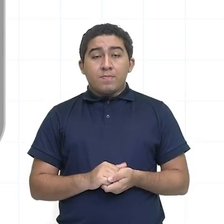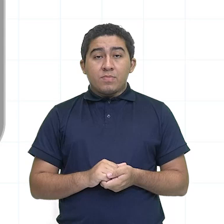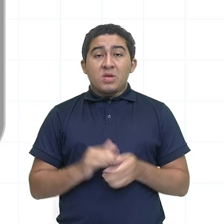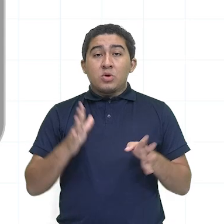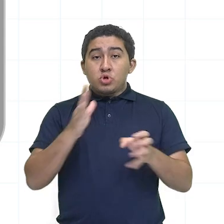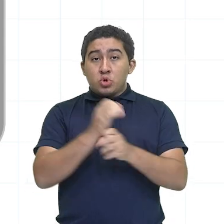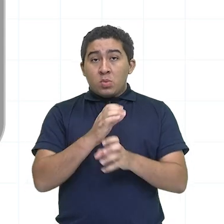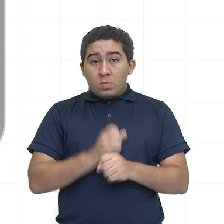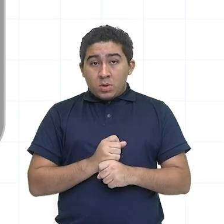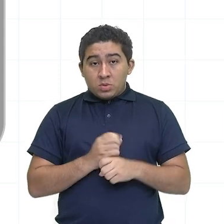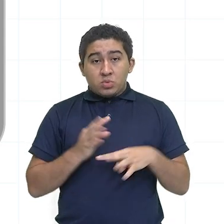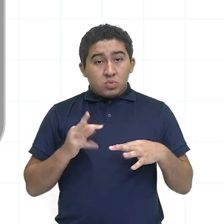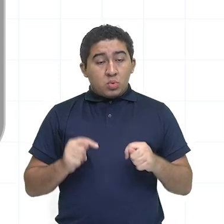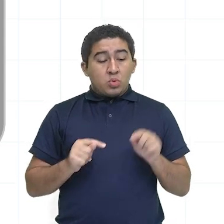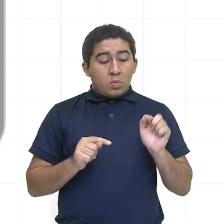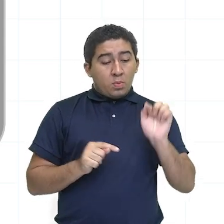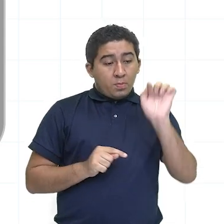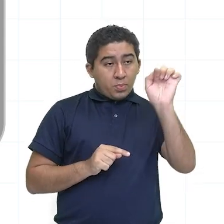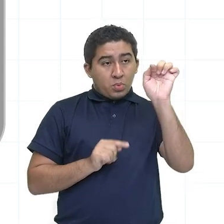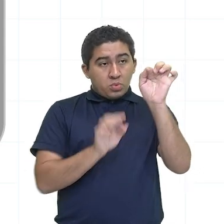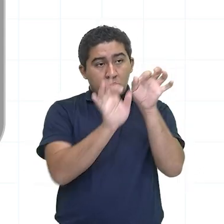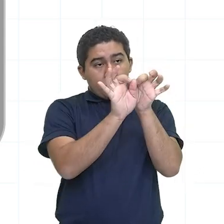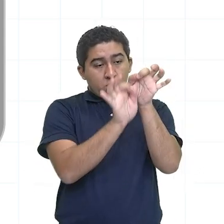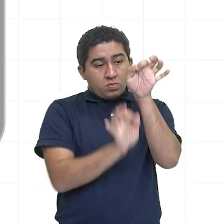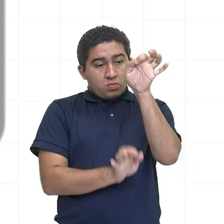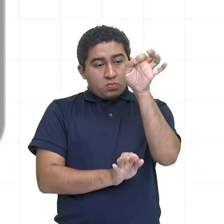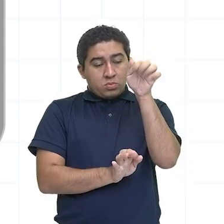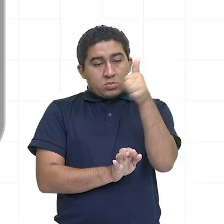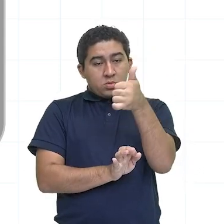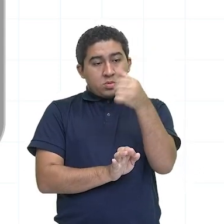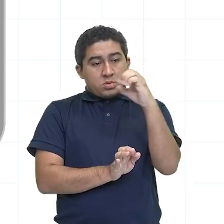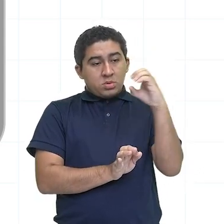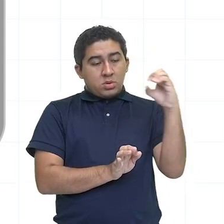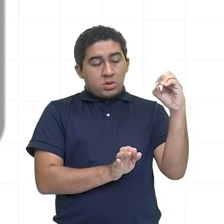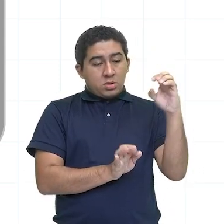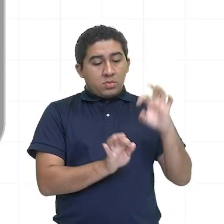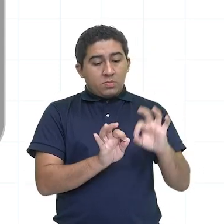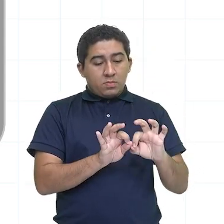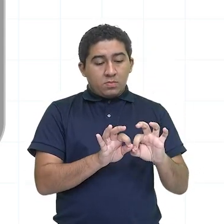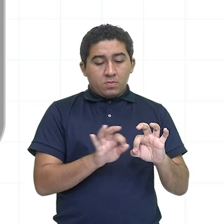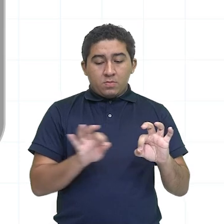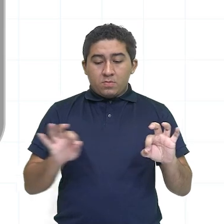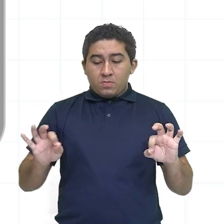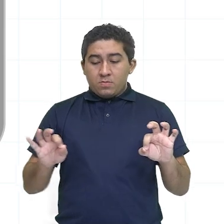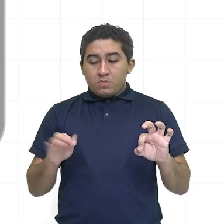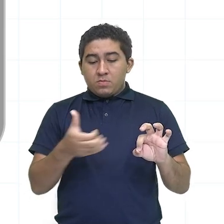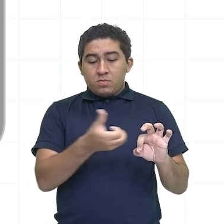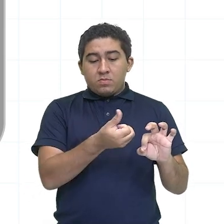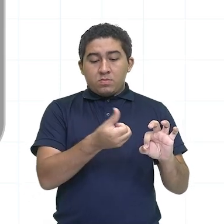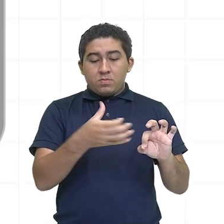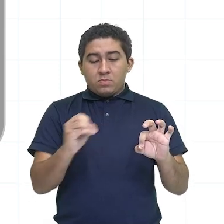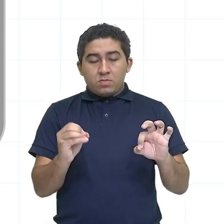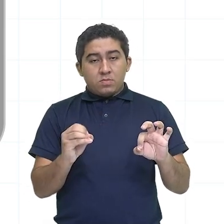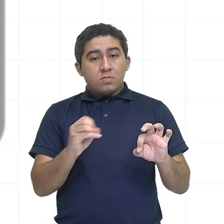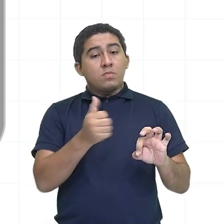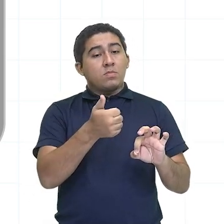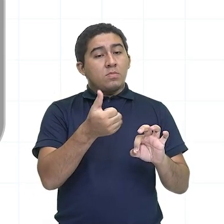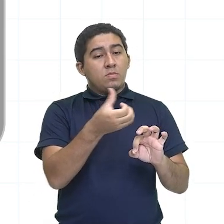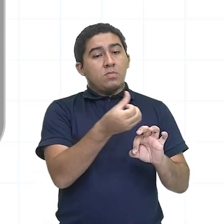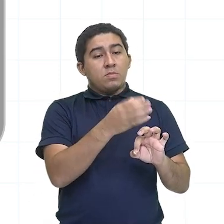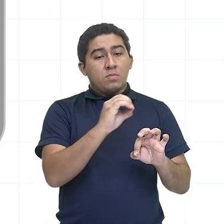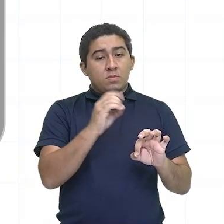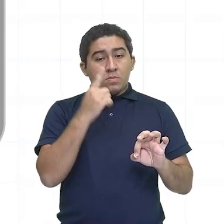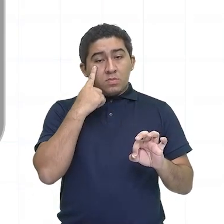que eu vou adicionando, né? Então, de lateral eu tinha 100, temos mais 60 e ele vai somando aqui, ó. E